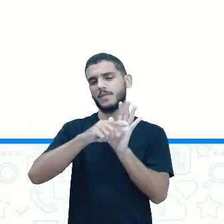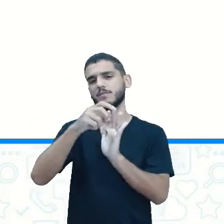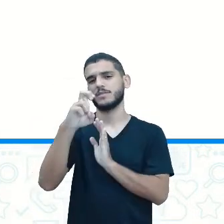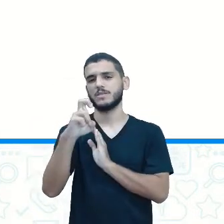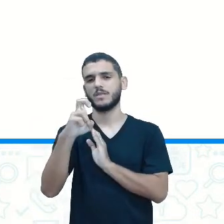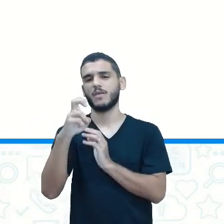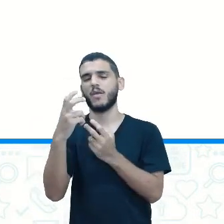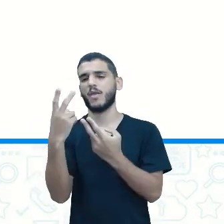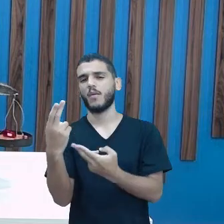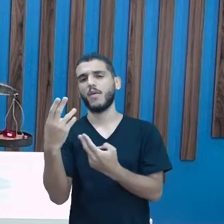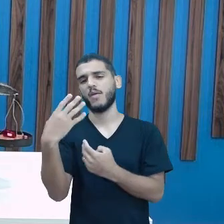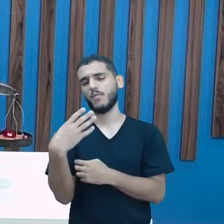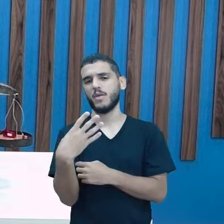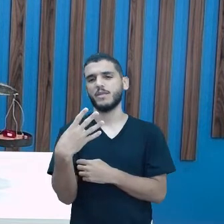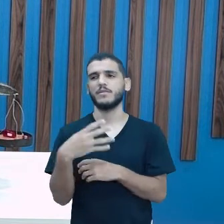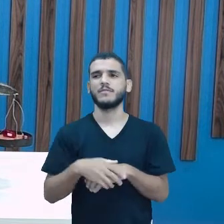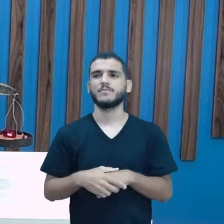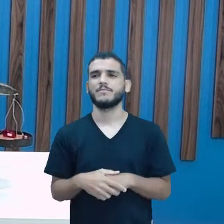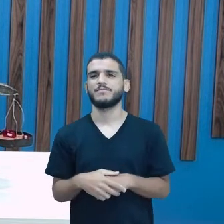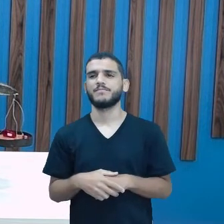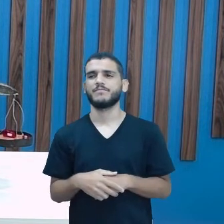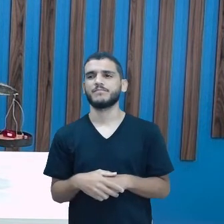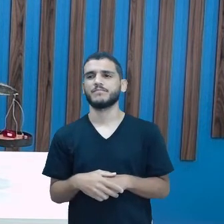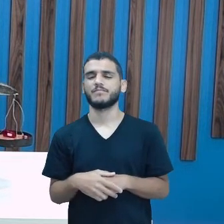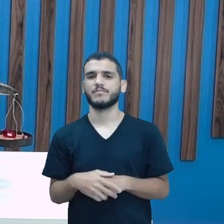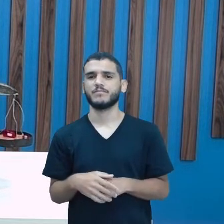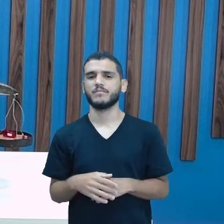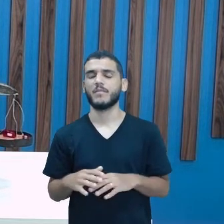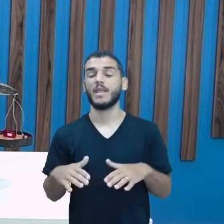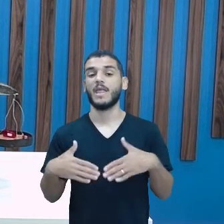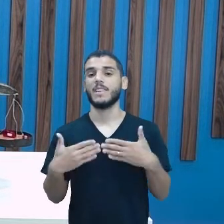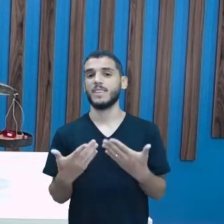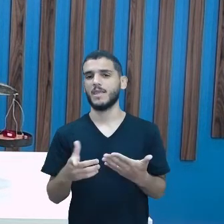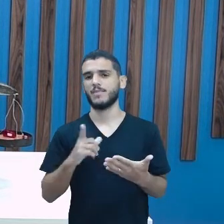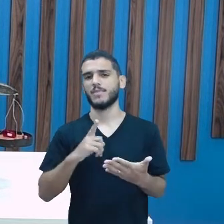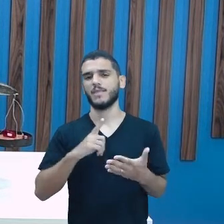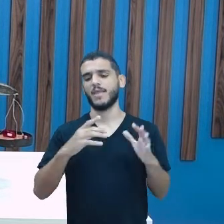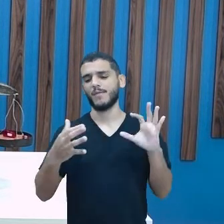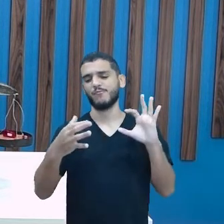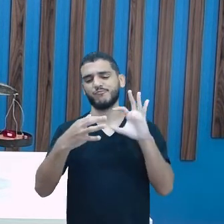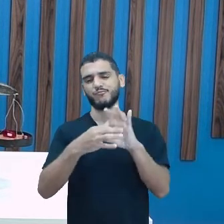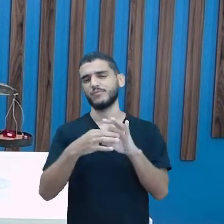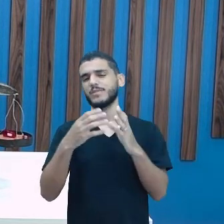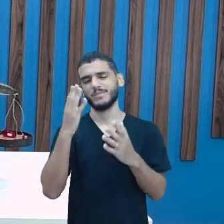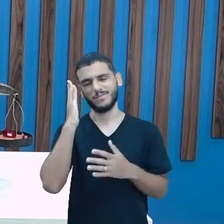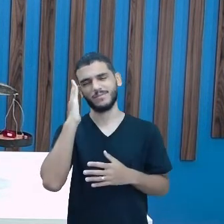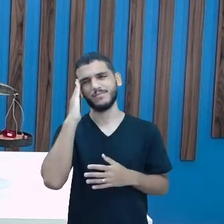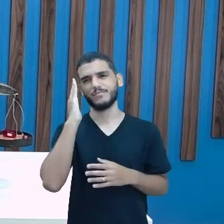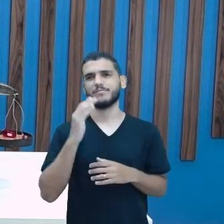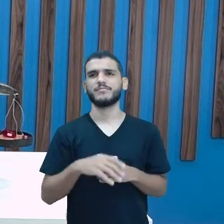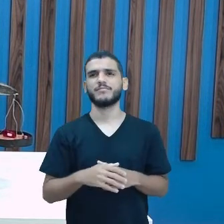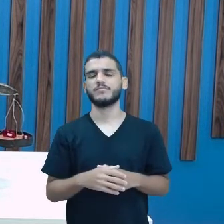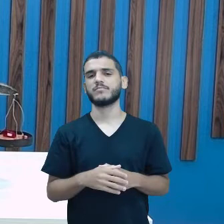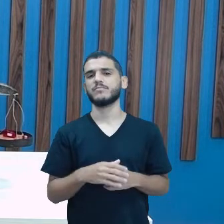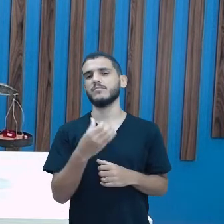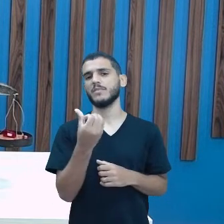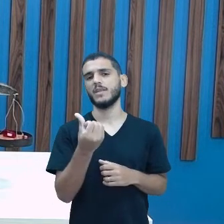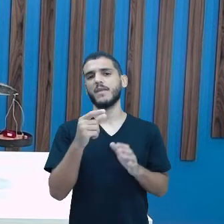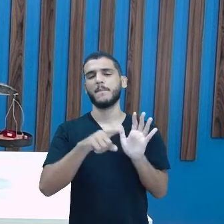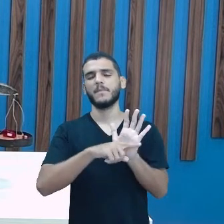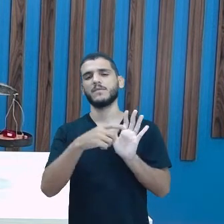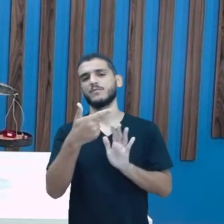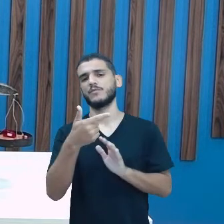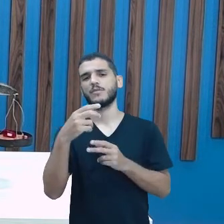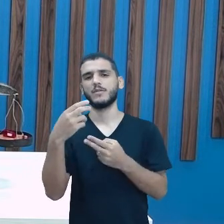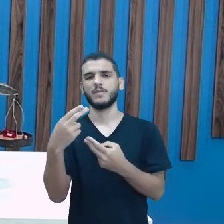5 igual a 4. Então, vamos retomar aqui essa relação de igualdade. Se eu tenho 6 menos 2 igual a